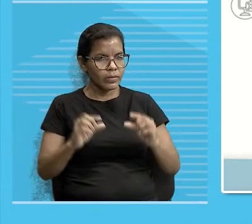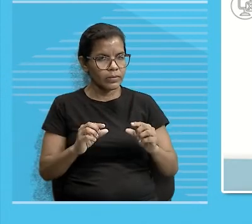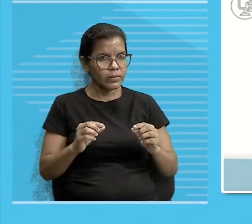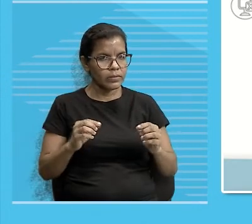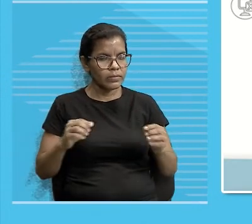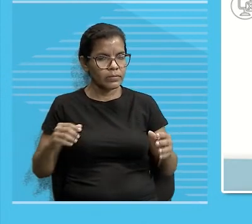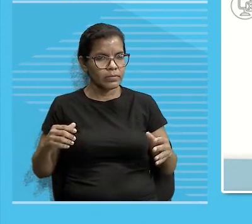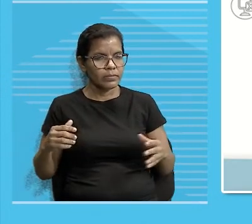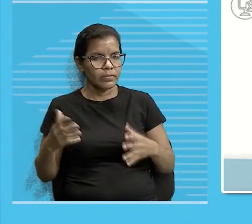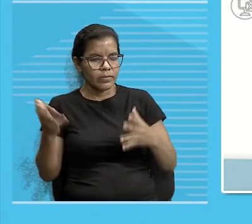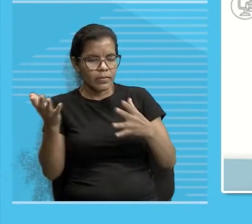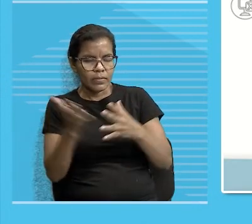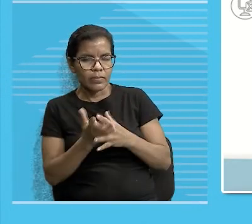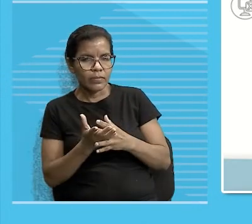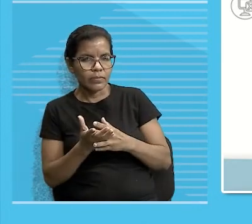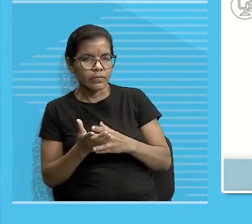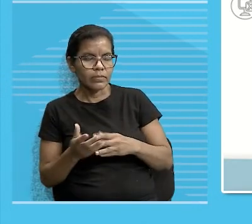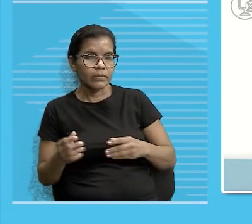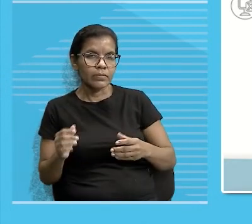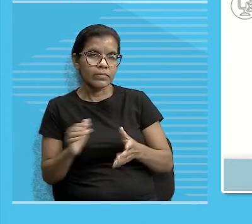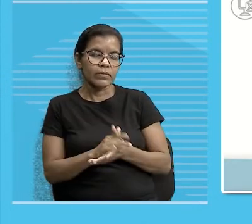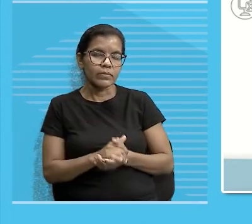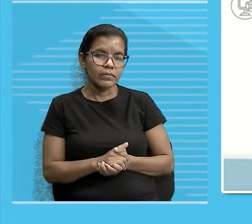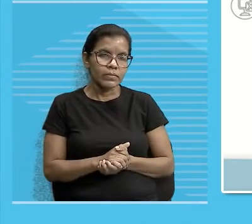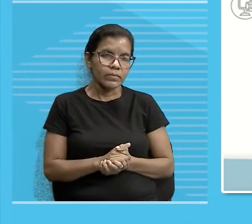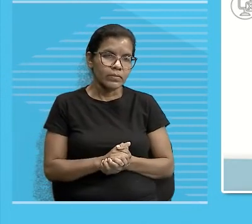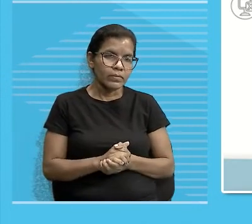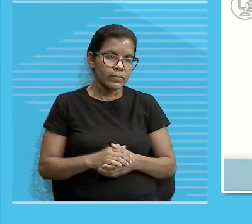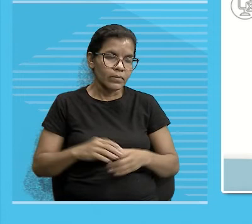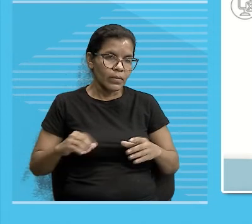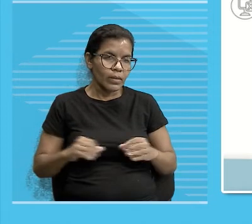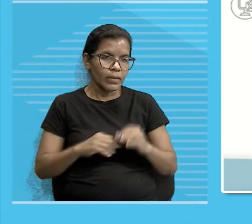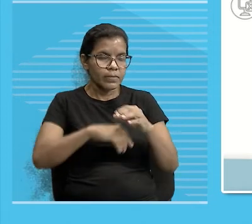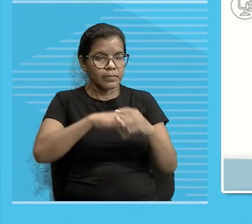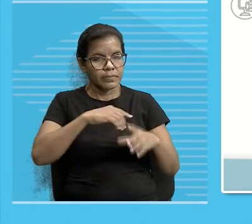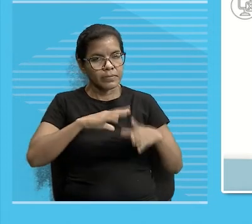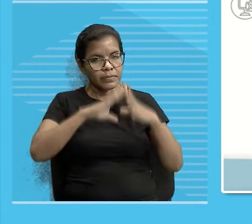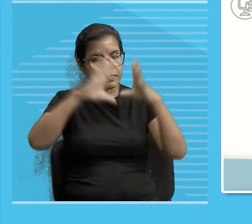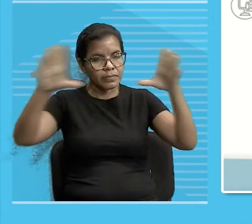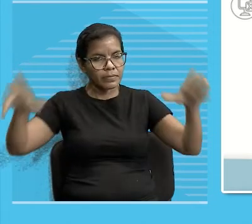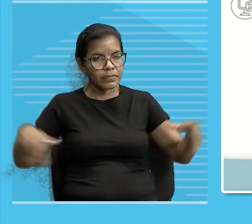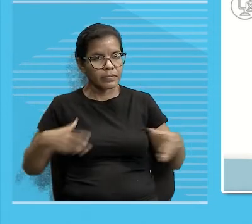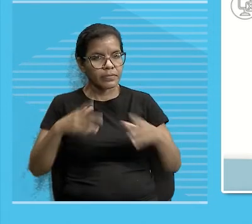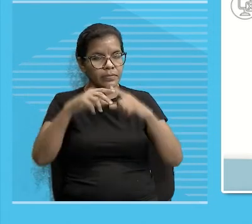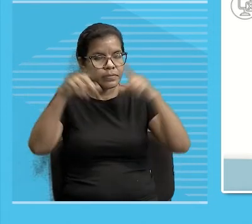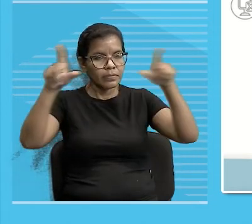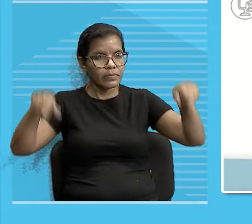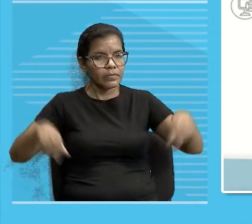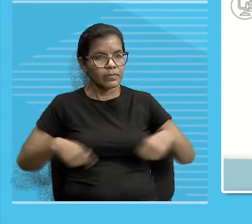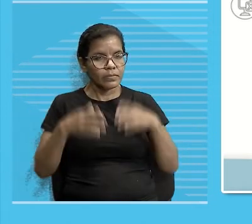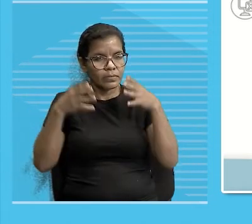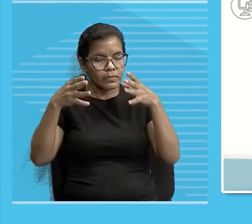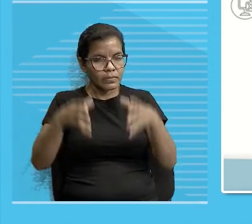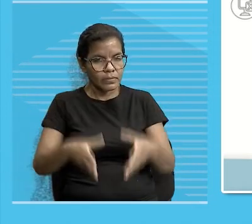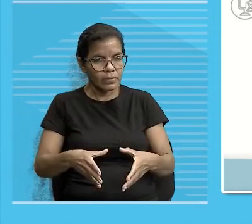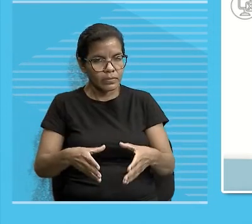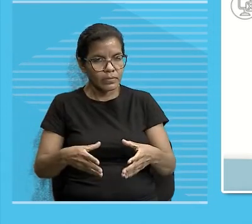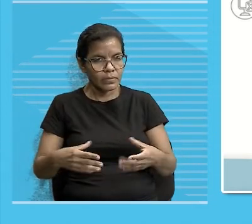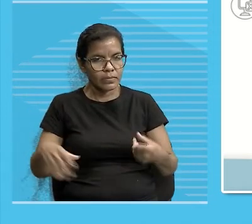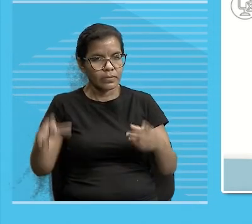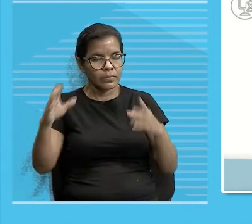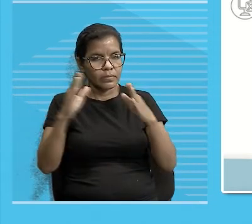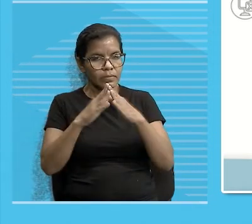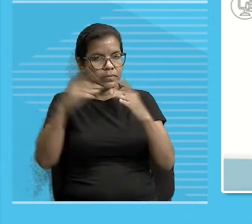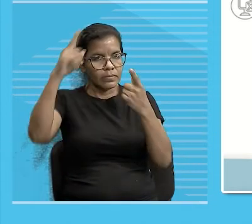esse exagero do barroco. Tá bom? A maior parte das obras concentra-se em igrejas, como a gente falou.